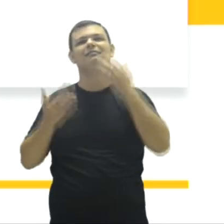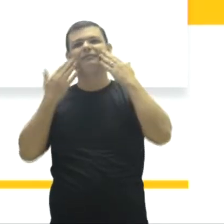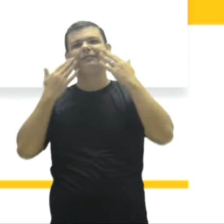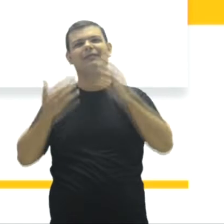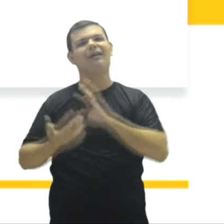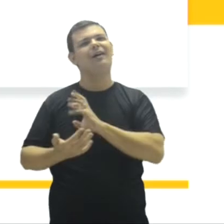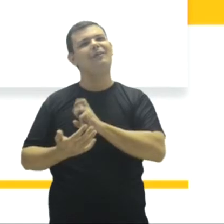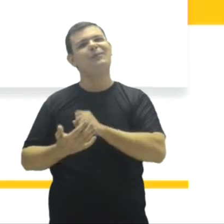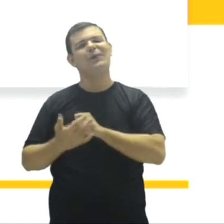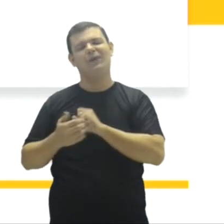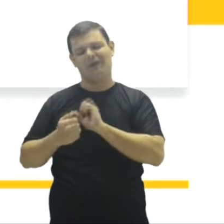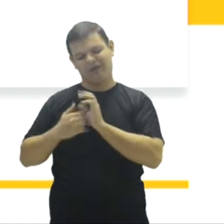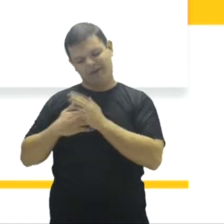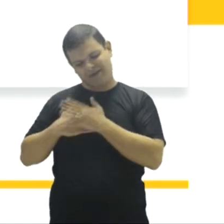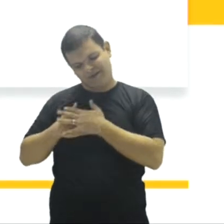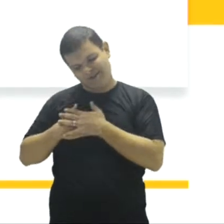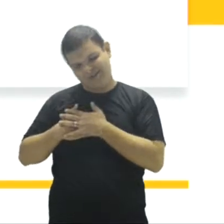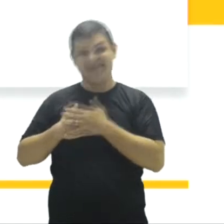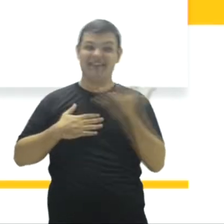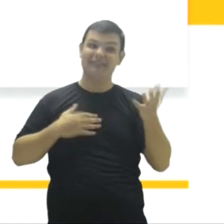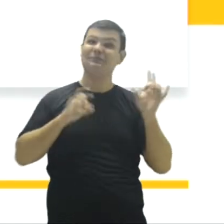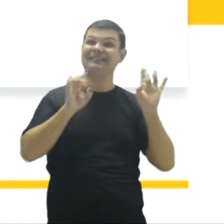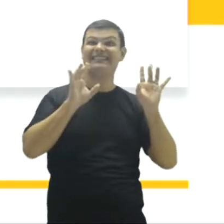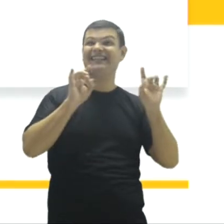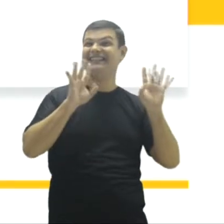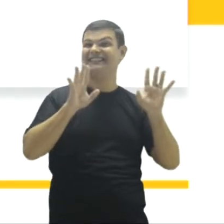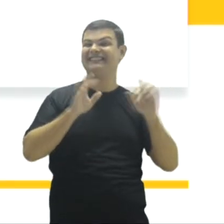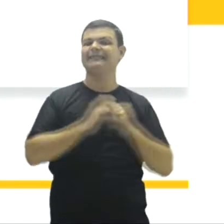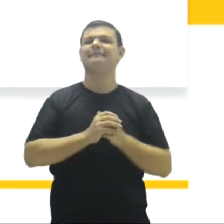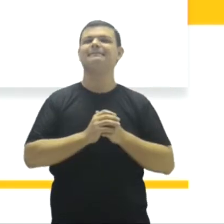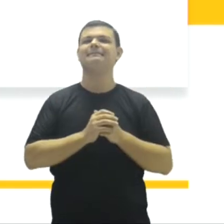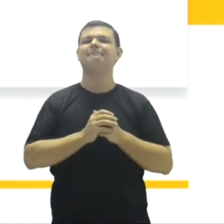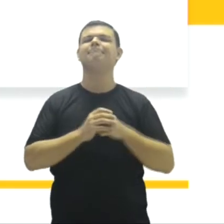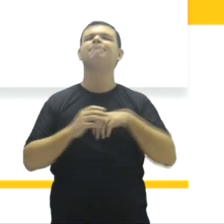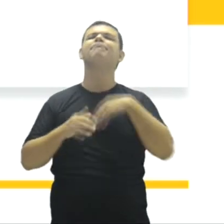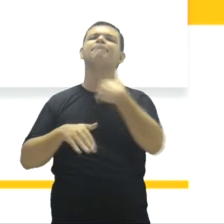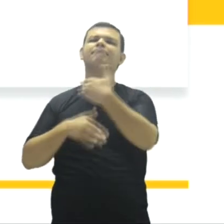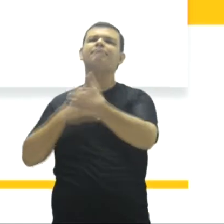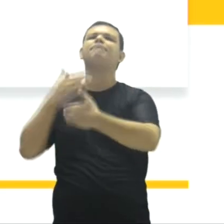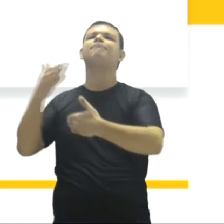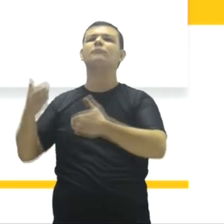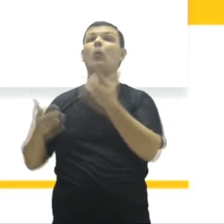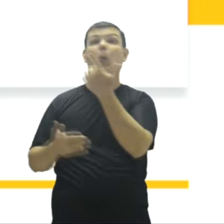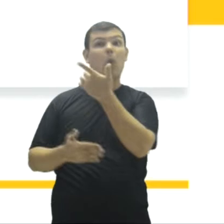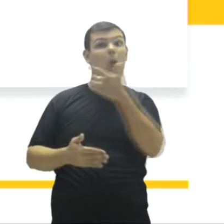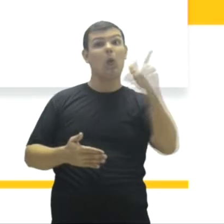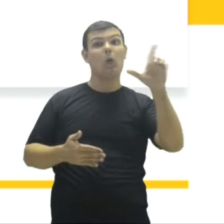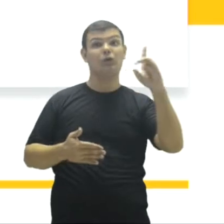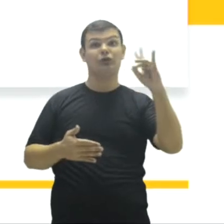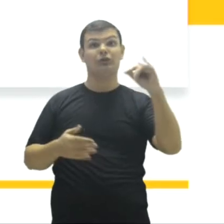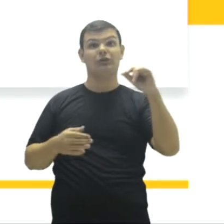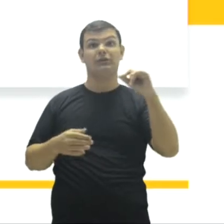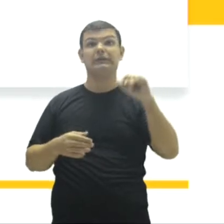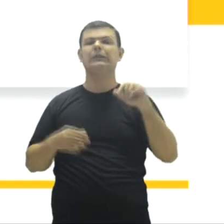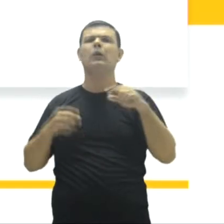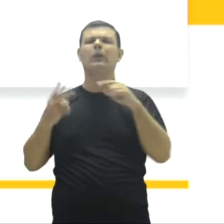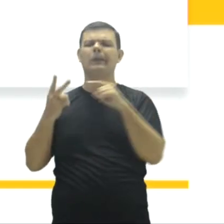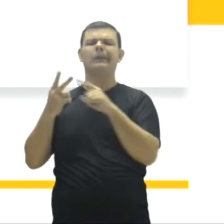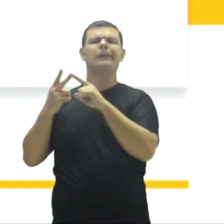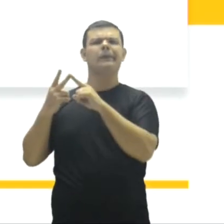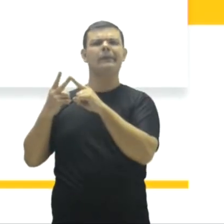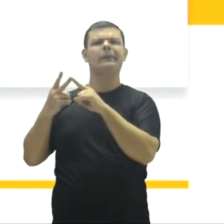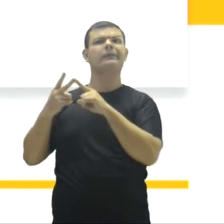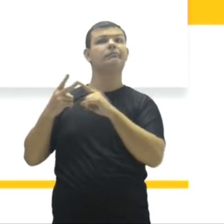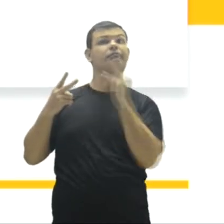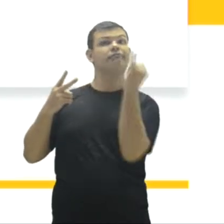seu carinho por essa pessoa especial por você. Passando o Dia dos Pais, nós temos uma segunda data